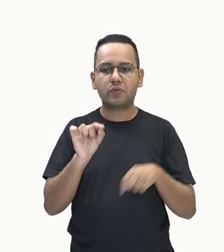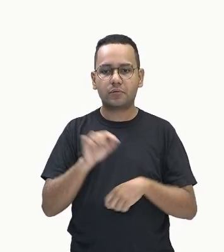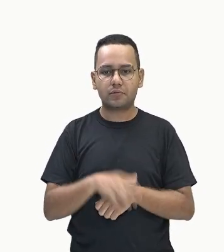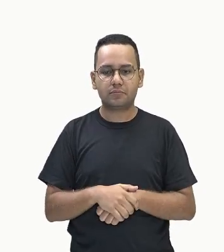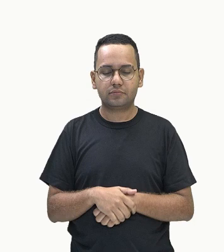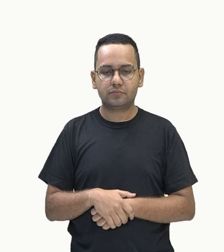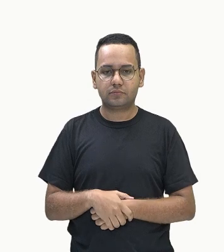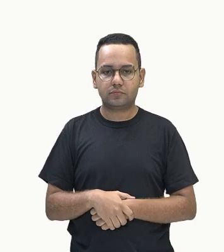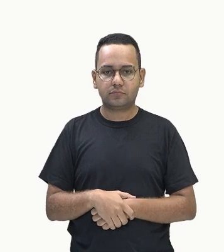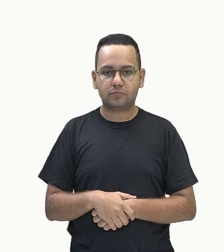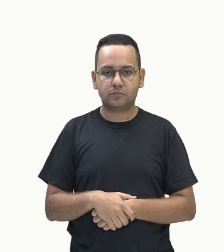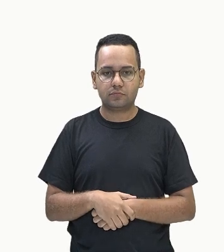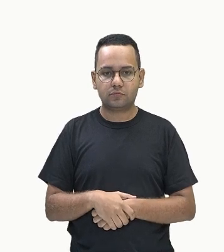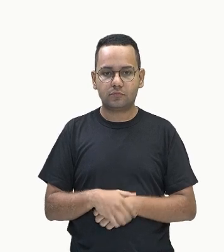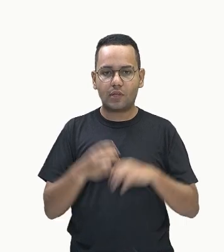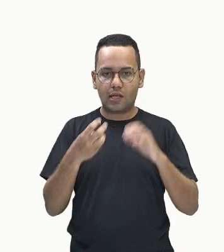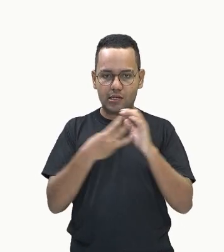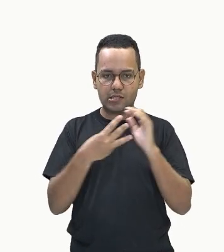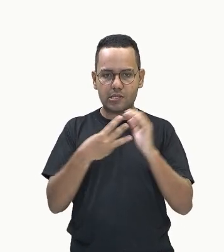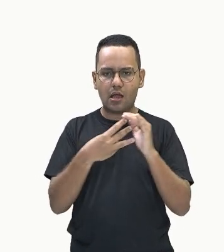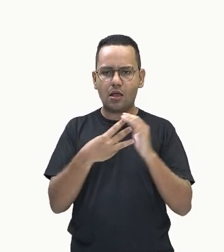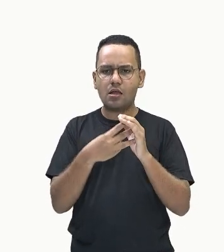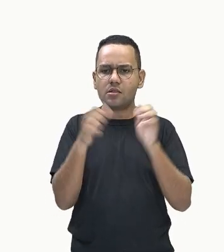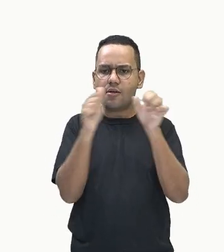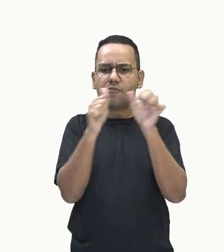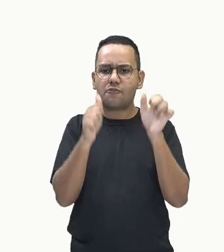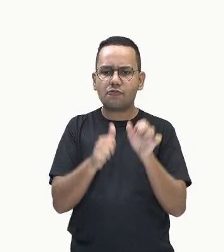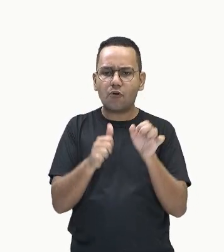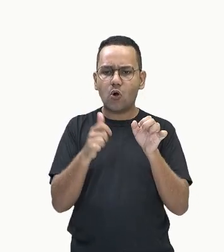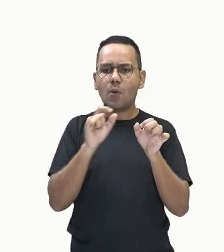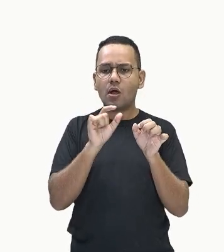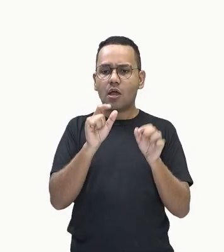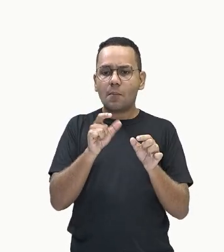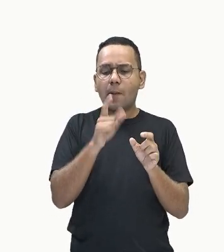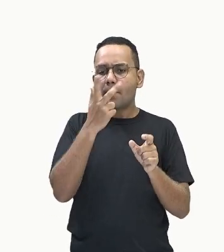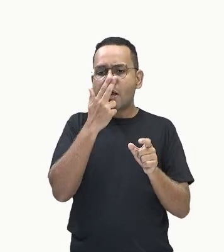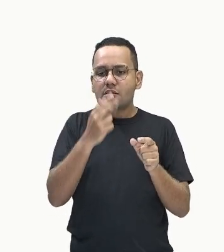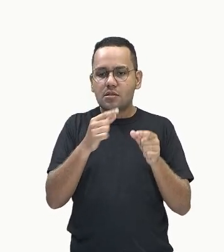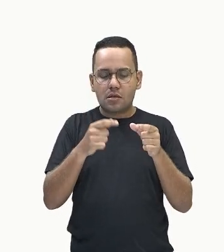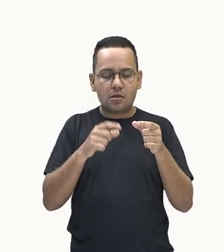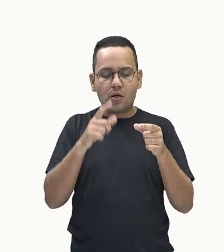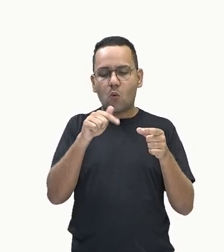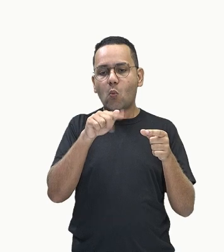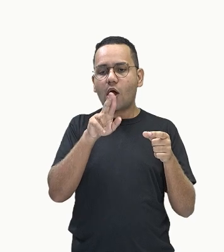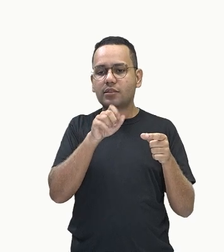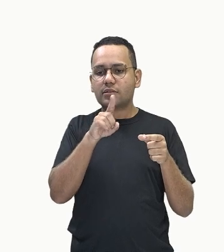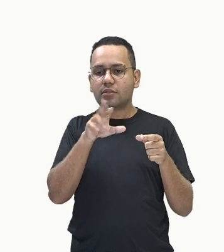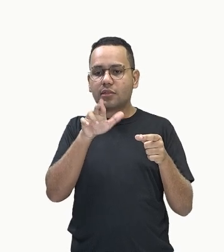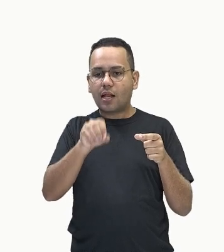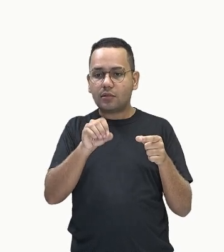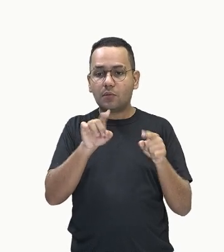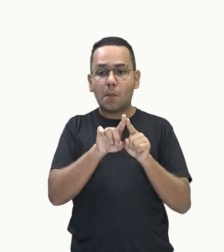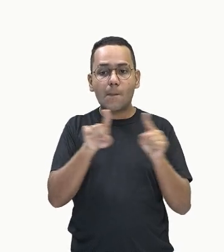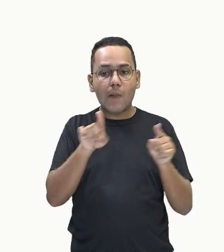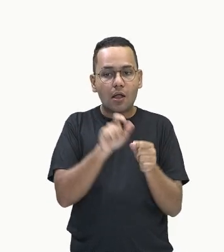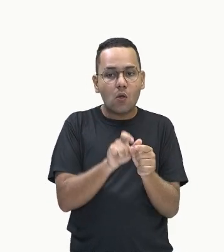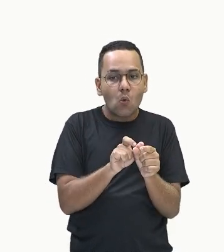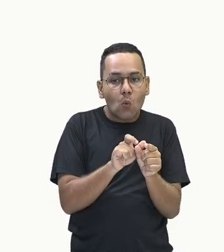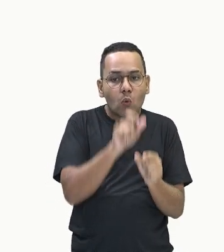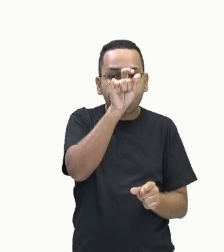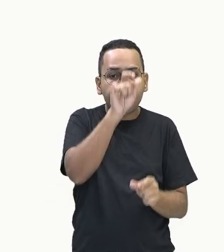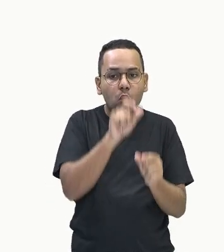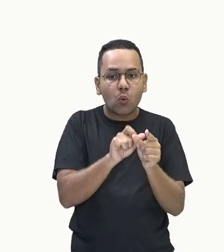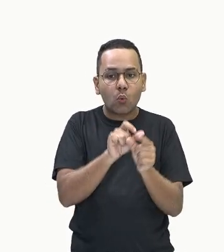né, praticamente quadrado, mas elas são muito mais altas, né, são em formato de coluna. Embora